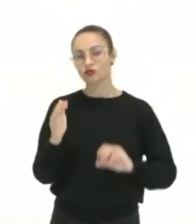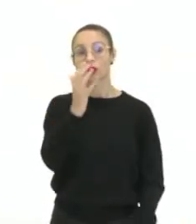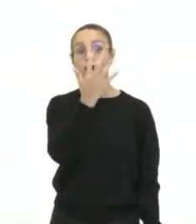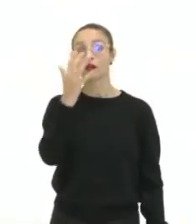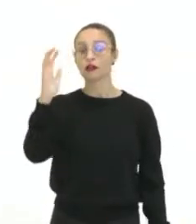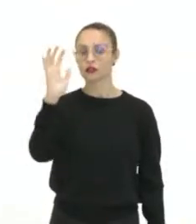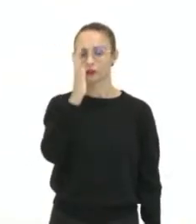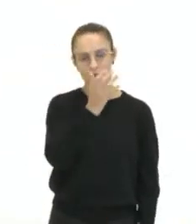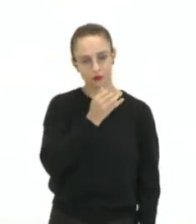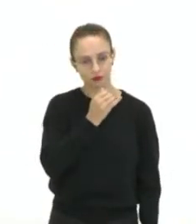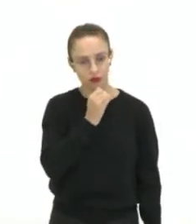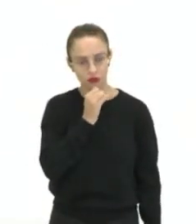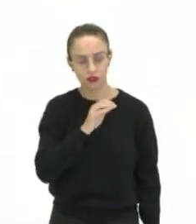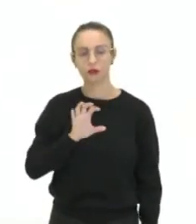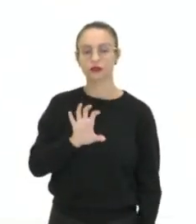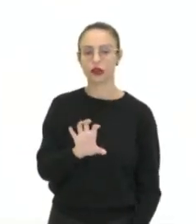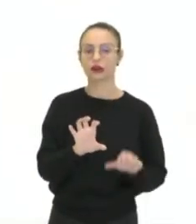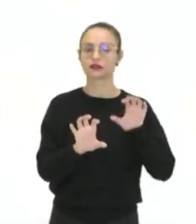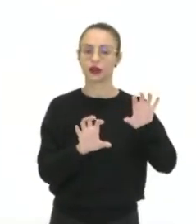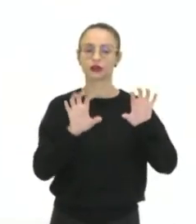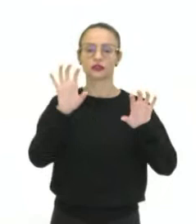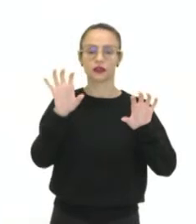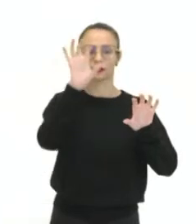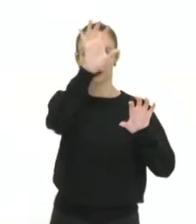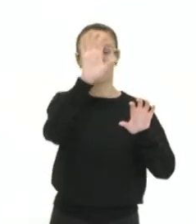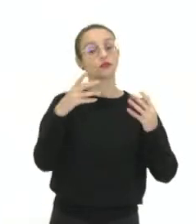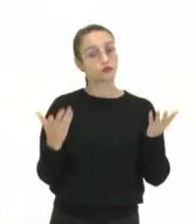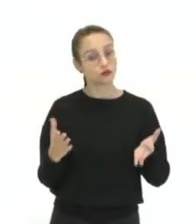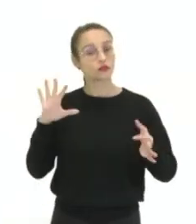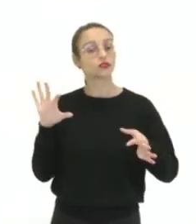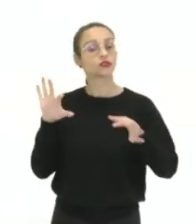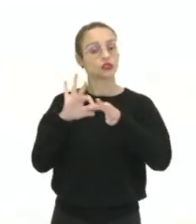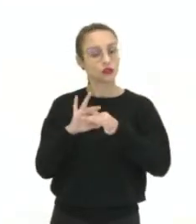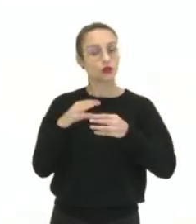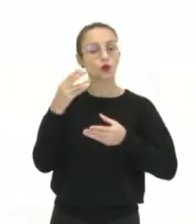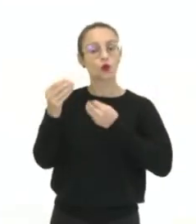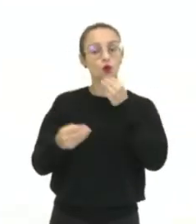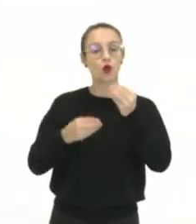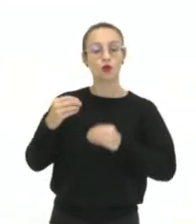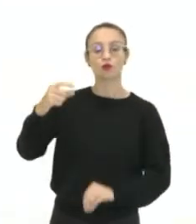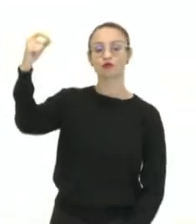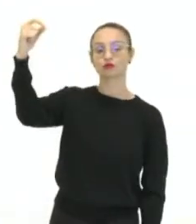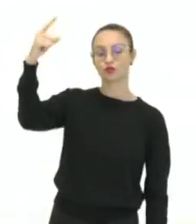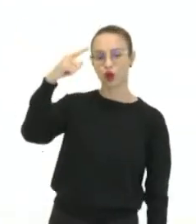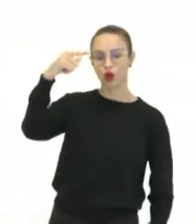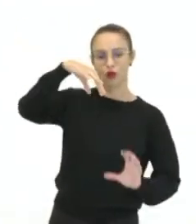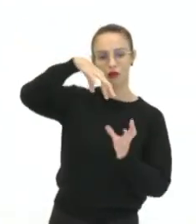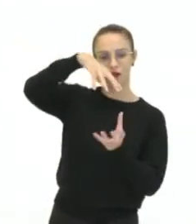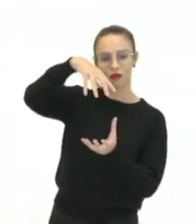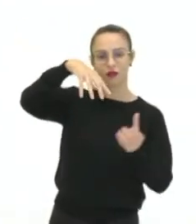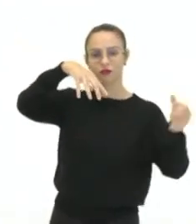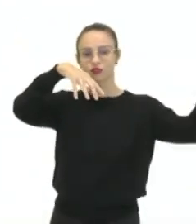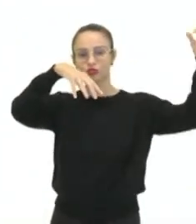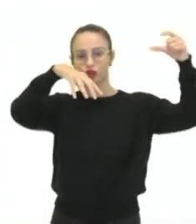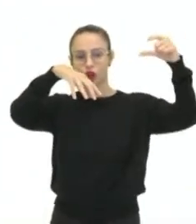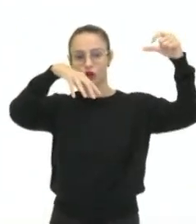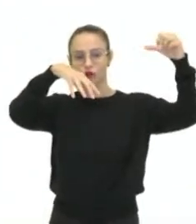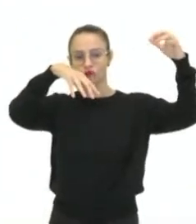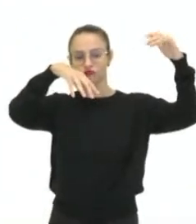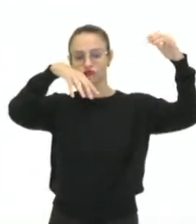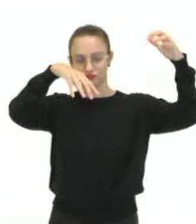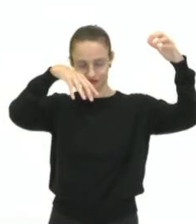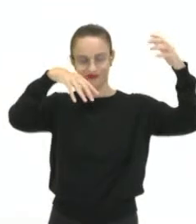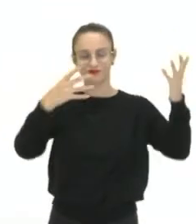por exemplo, de cada região do planeta, considerando a forma com que o Sol aquece o nosso planeta. E aí dividimos em